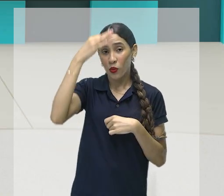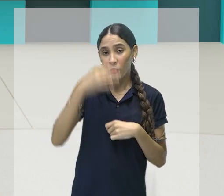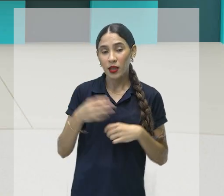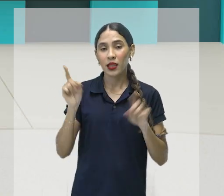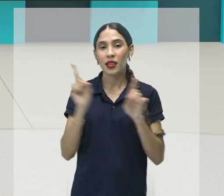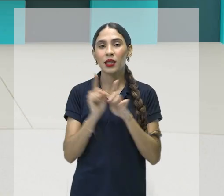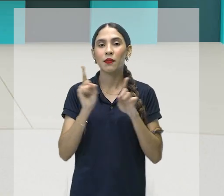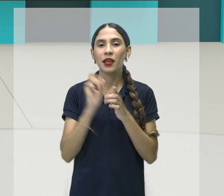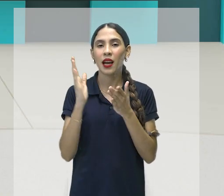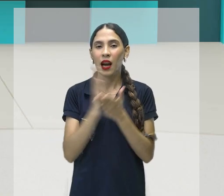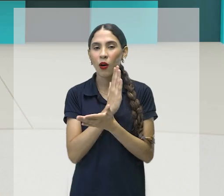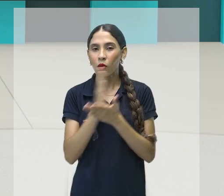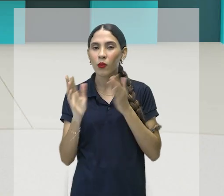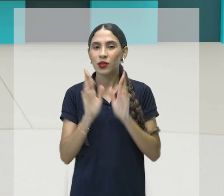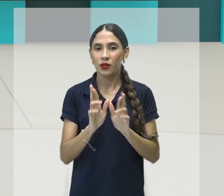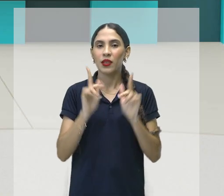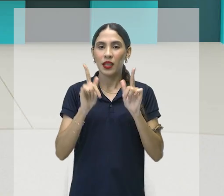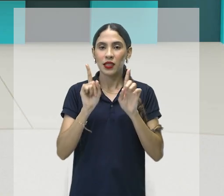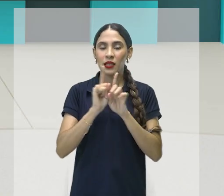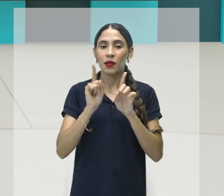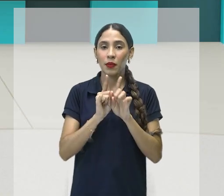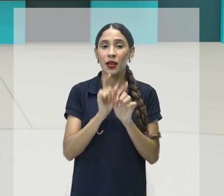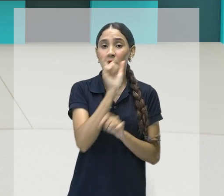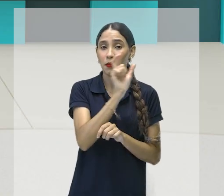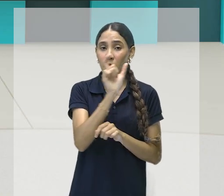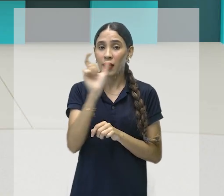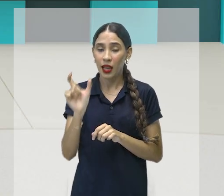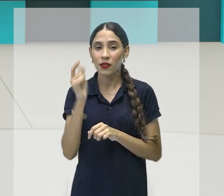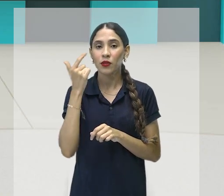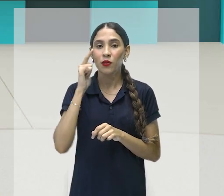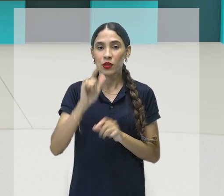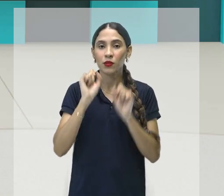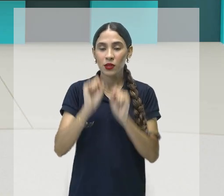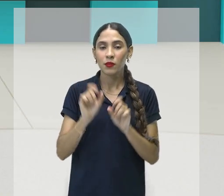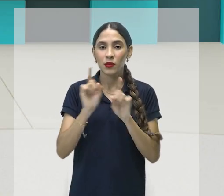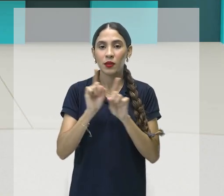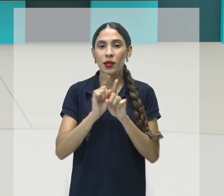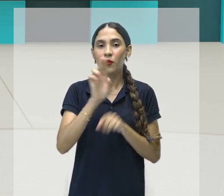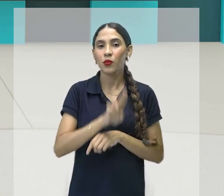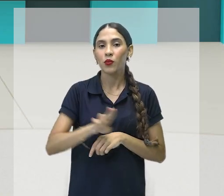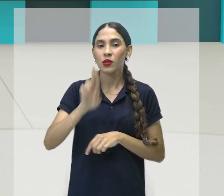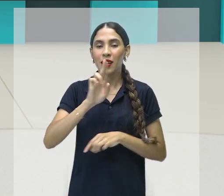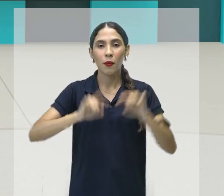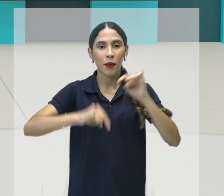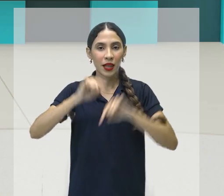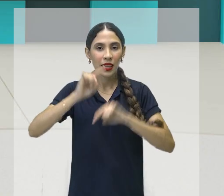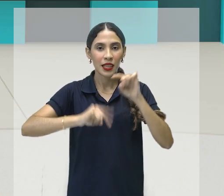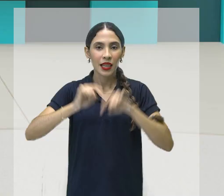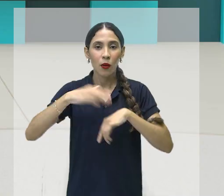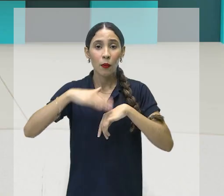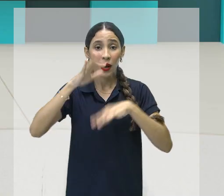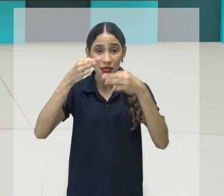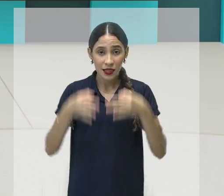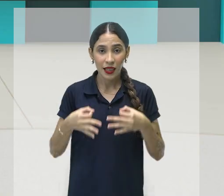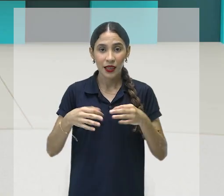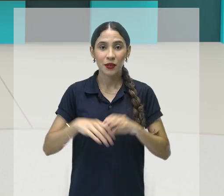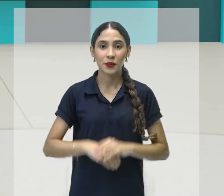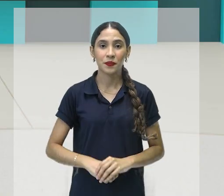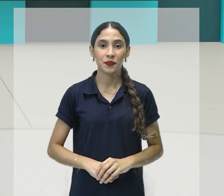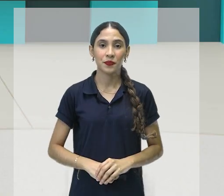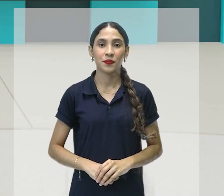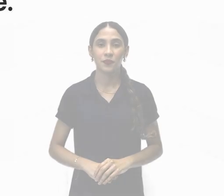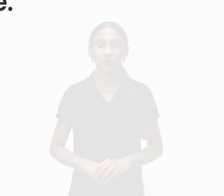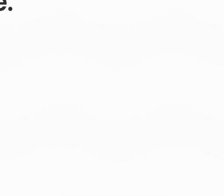compreender algumas distinções e terminologias para que possamos utilizar o material da forma adequada.